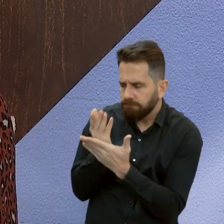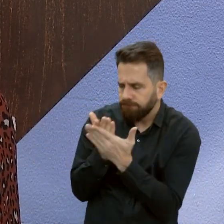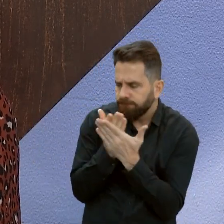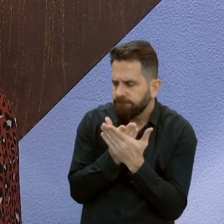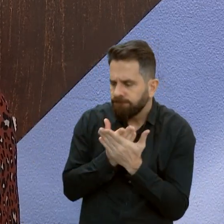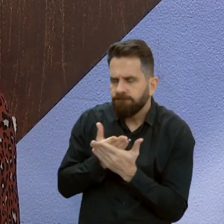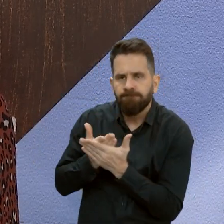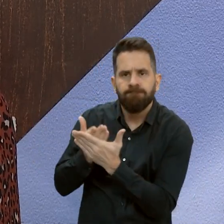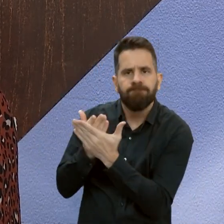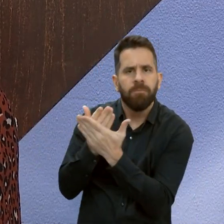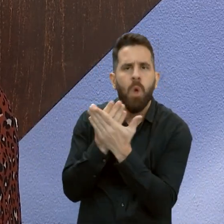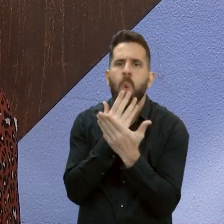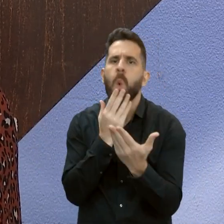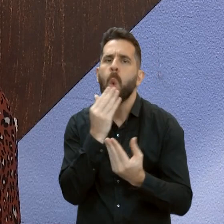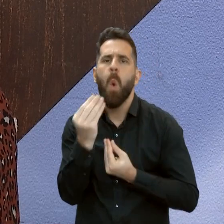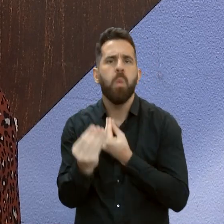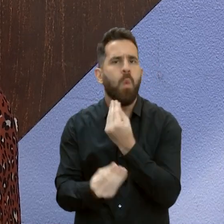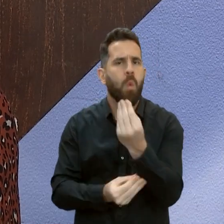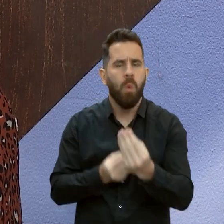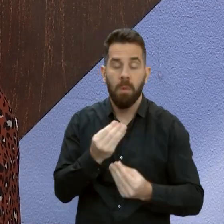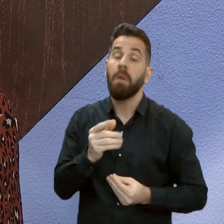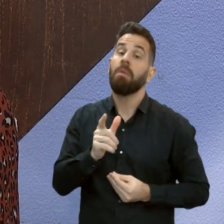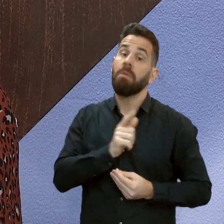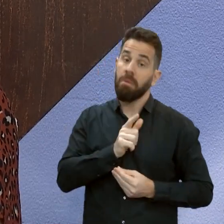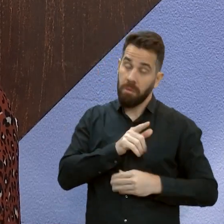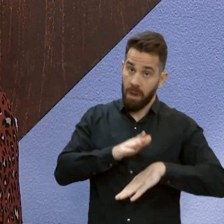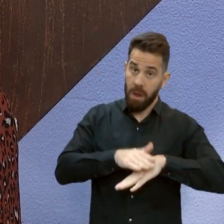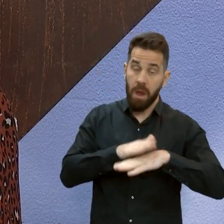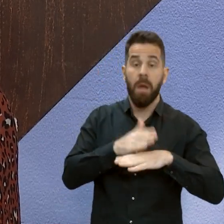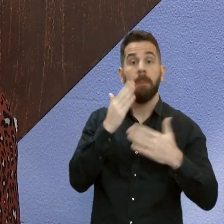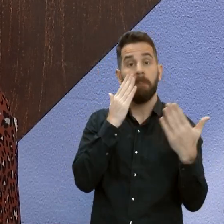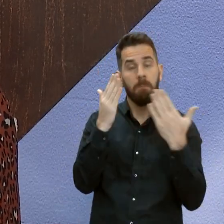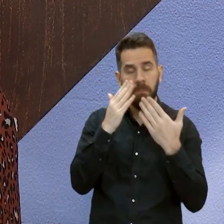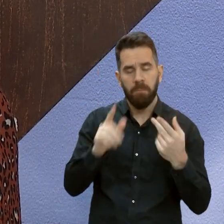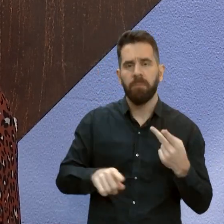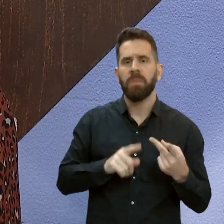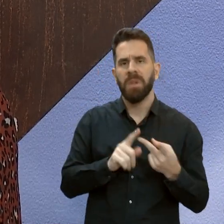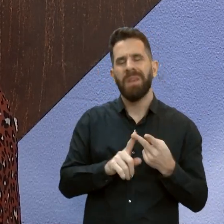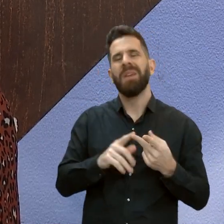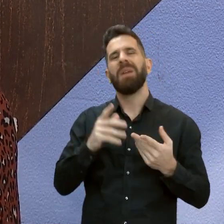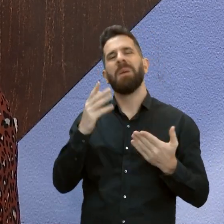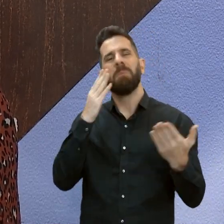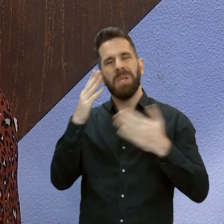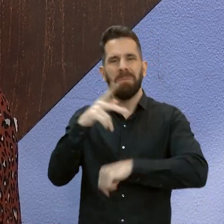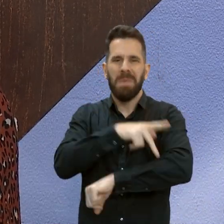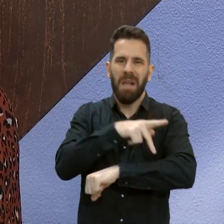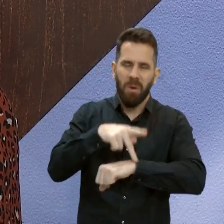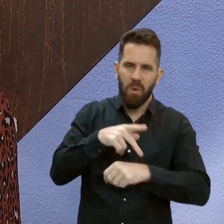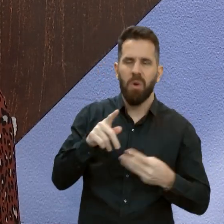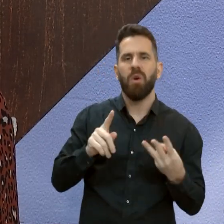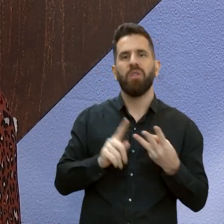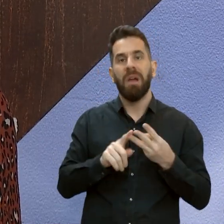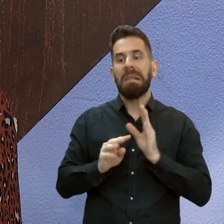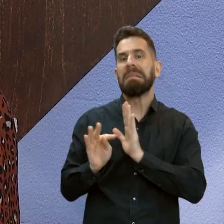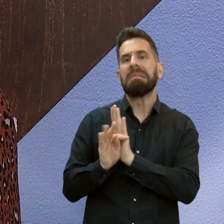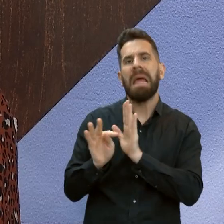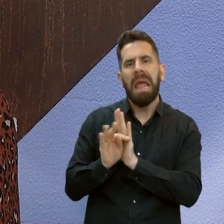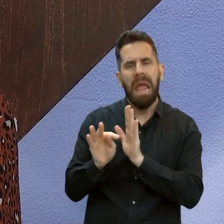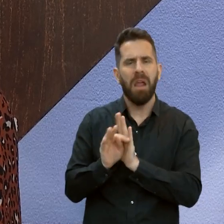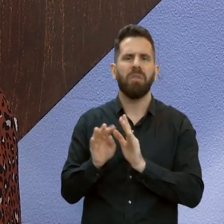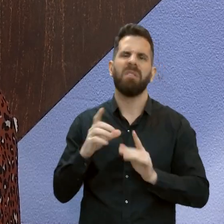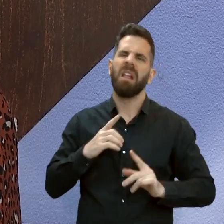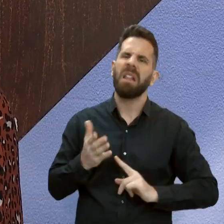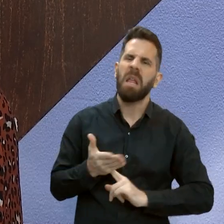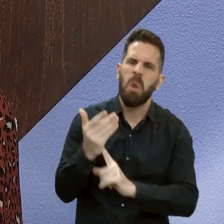psicóloga educacional, por uma psicopedagoga, por um técnico em tecnologias assistivas e se necessitar de